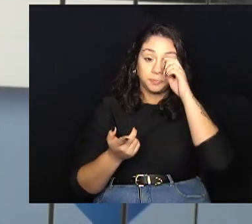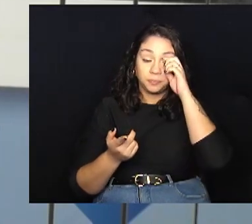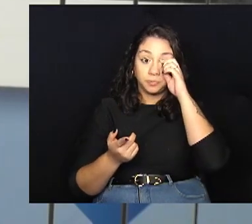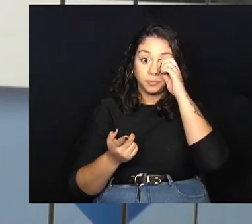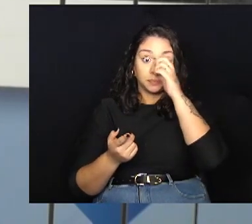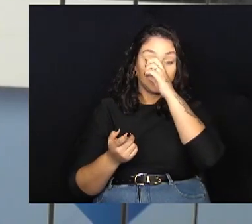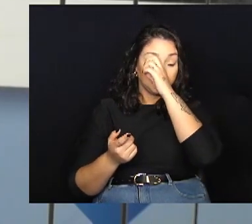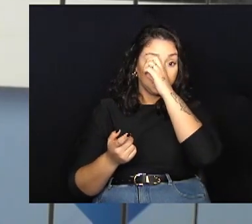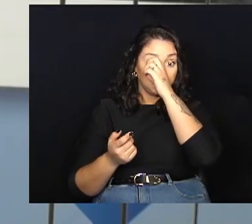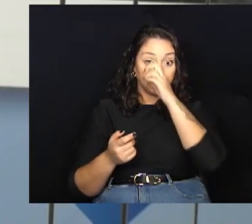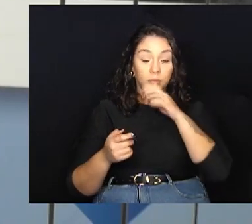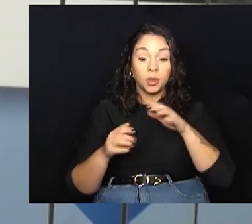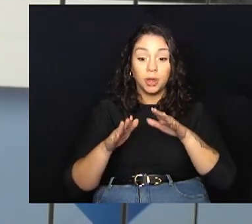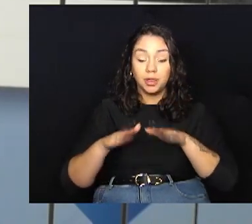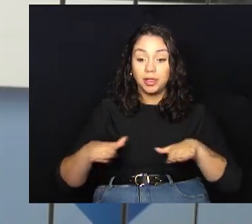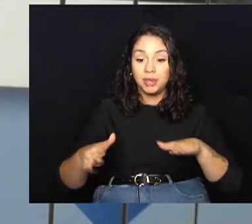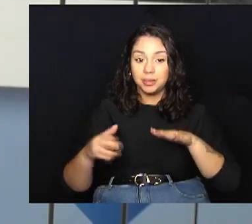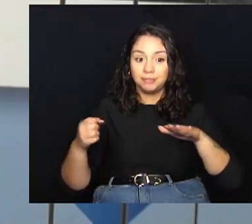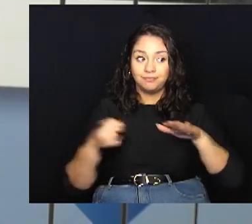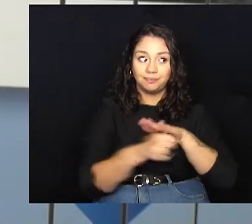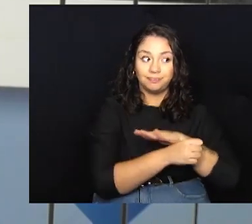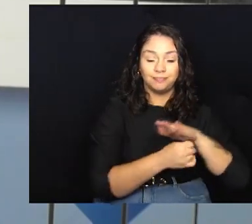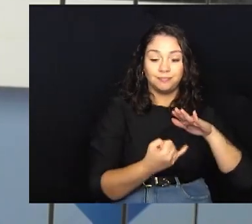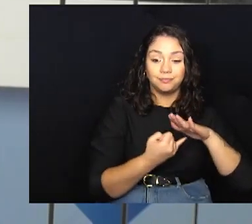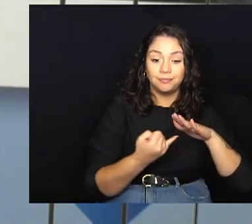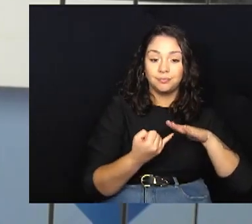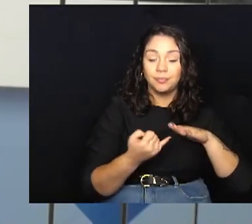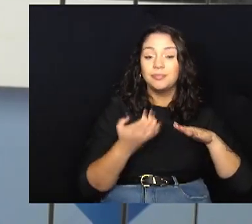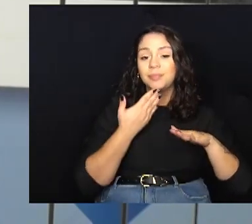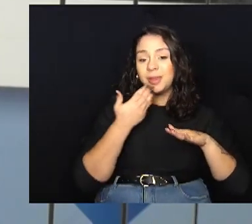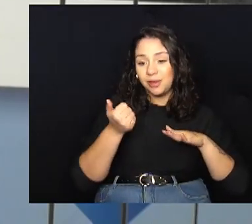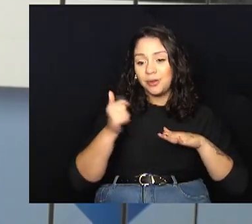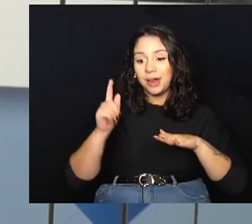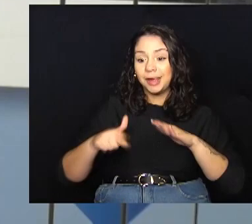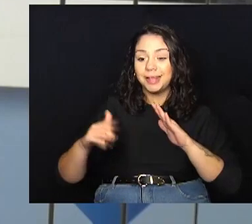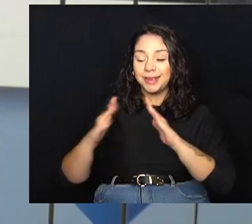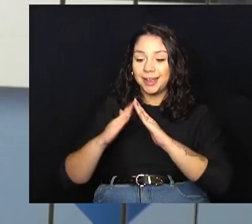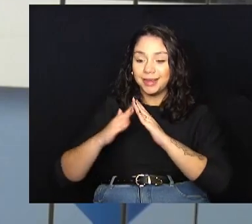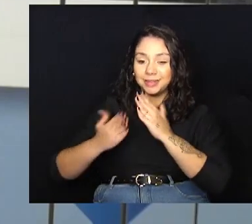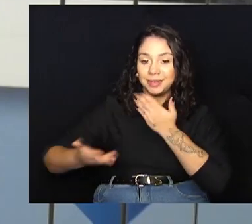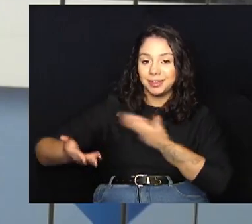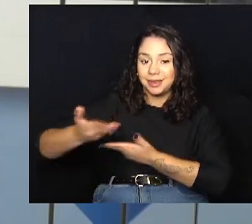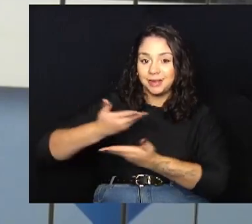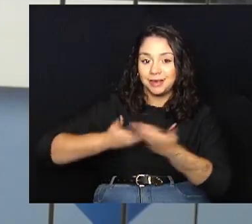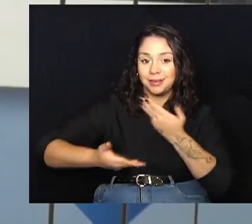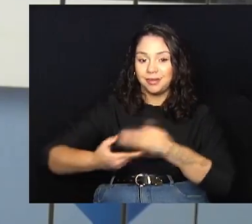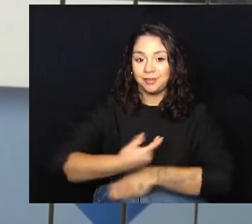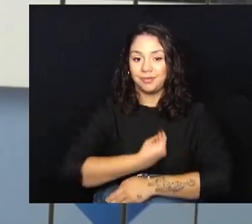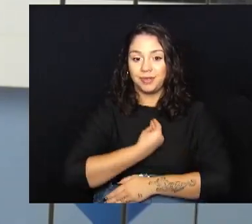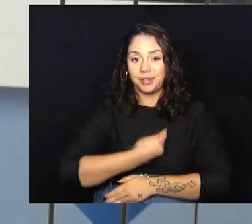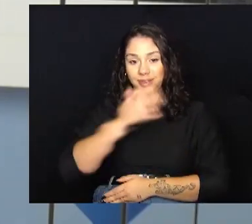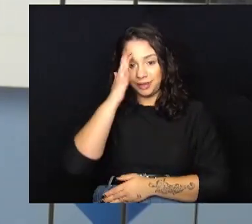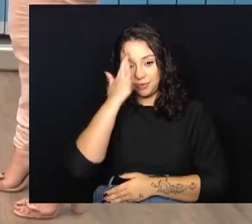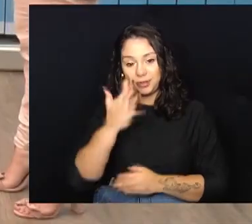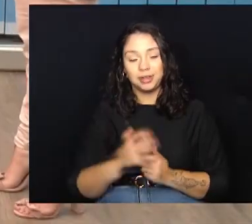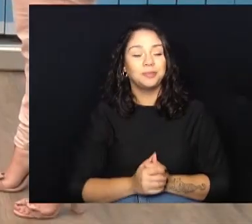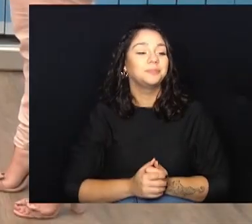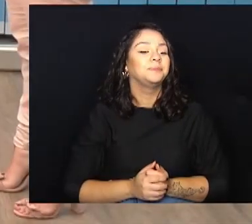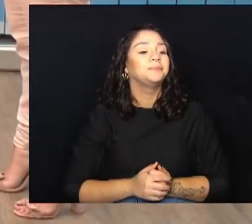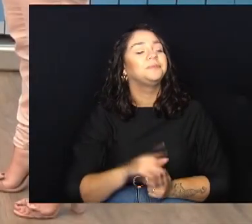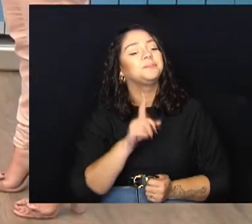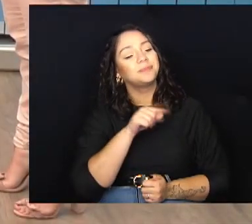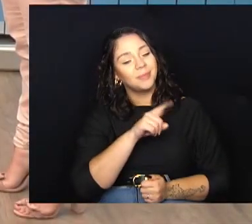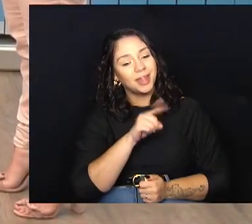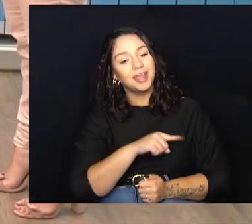ficar institucionalizada é que ela possa ficar na sua casa enquanto a vida dela seja resolvida é isso menino